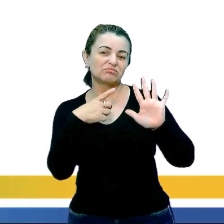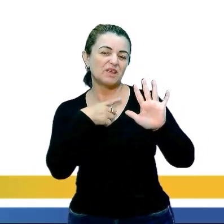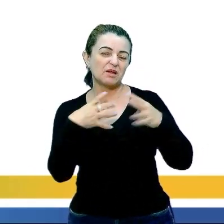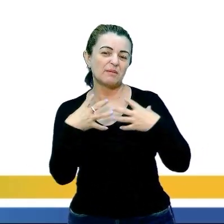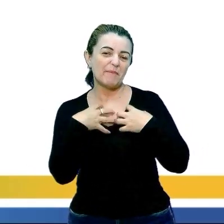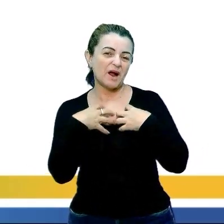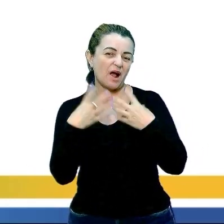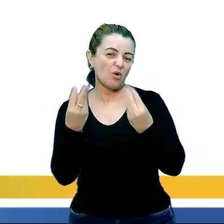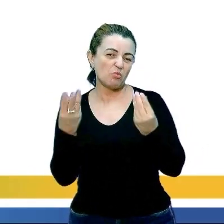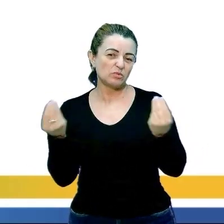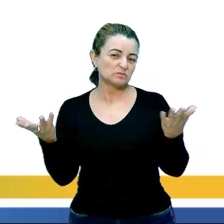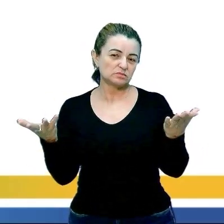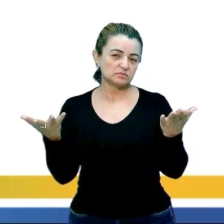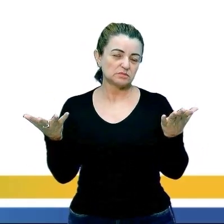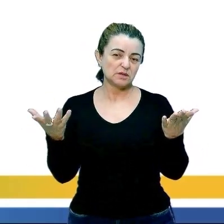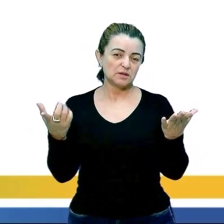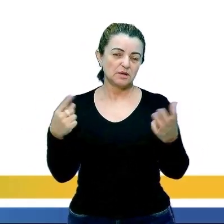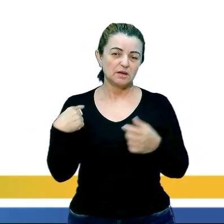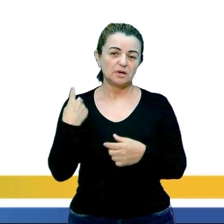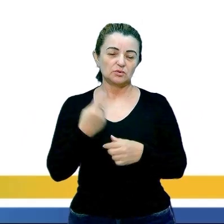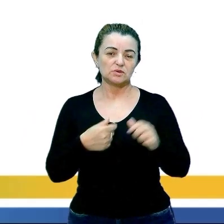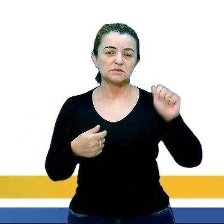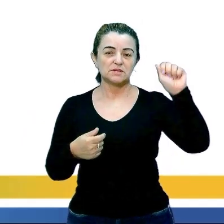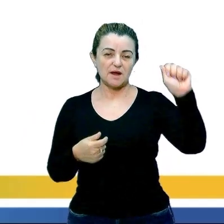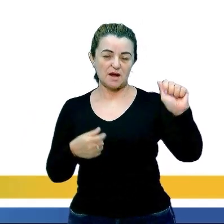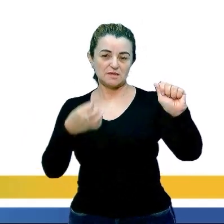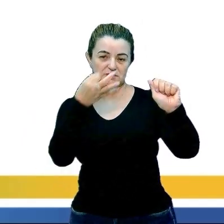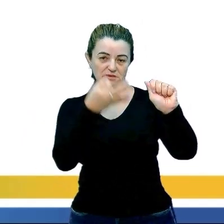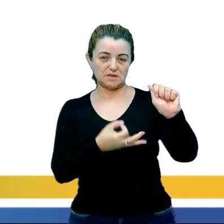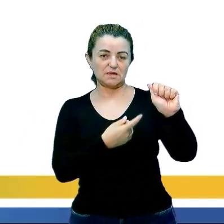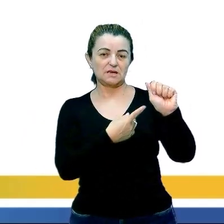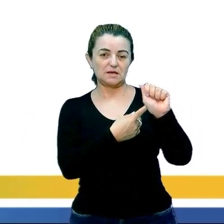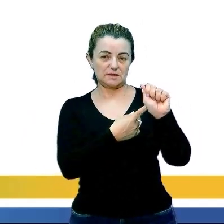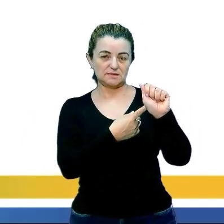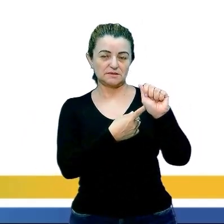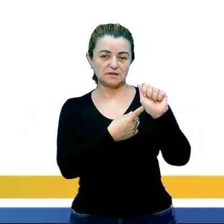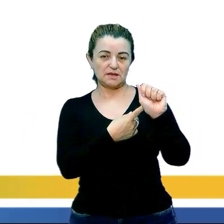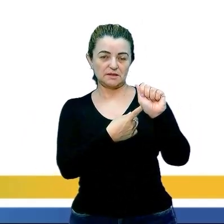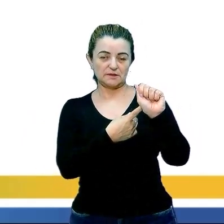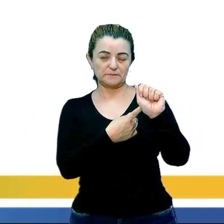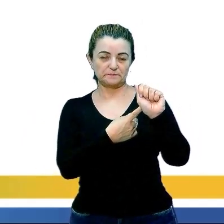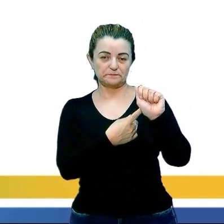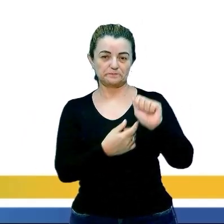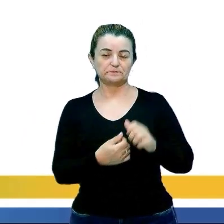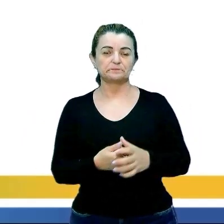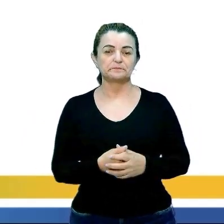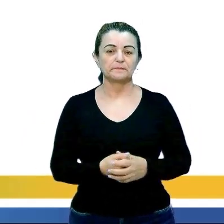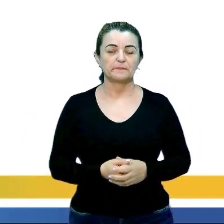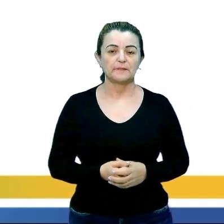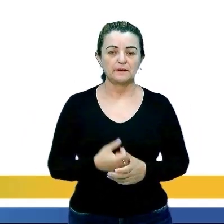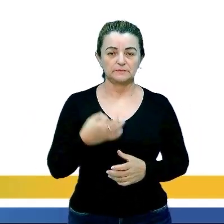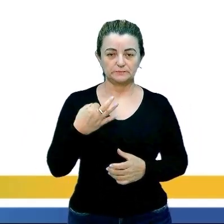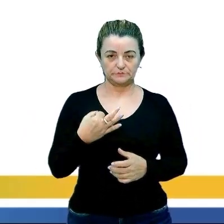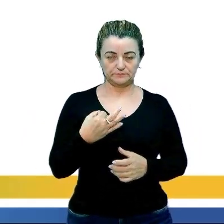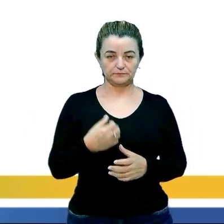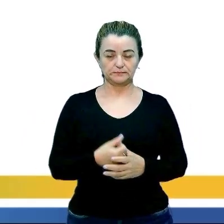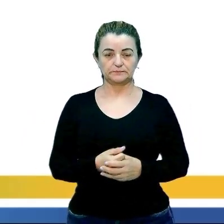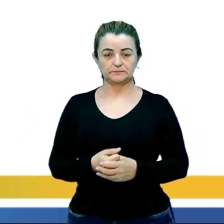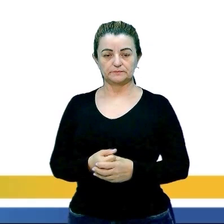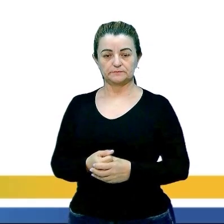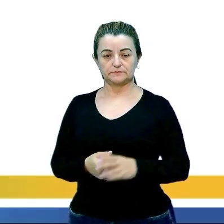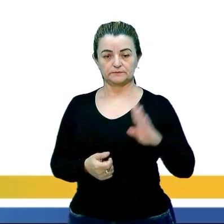então essa aí seria a nossa alternativa assertiva, a nossa alternativa correta,